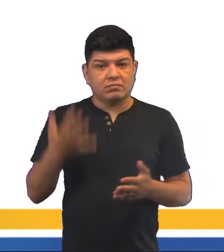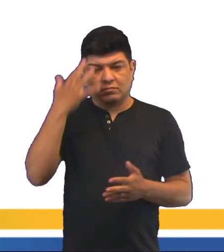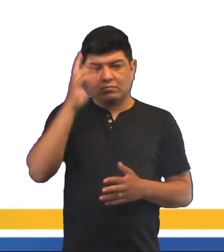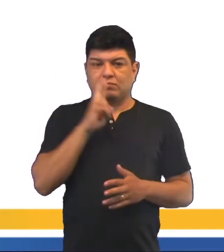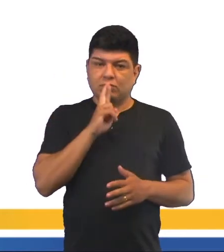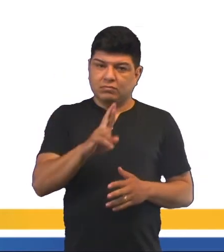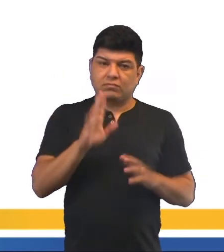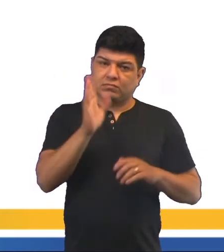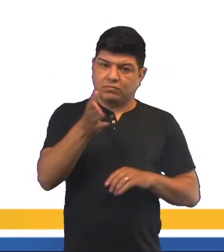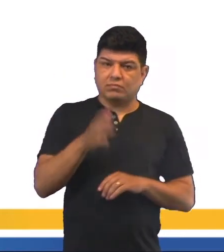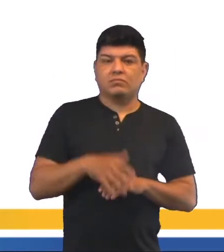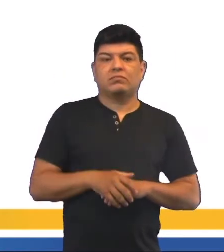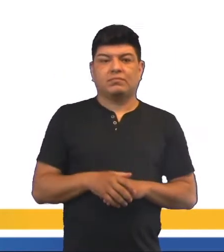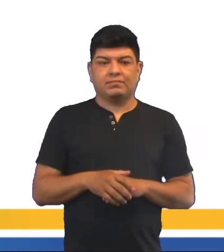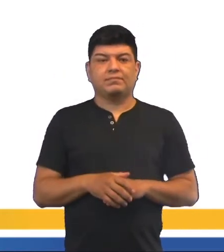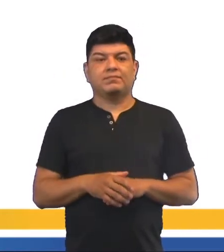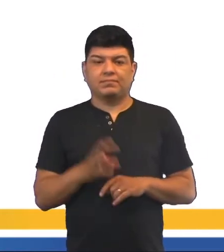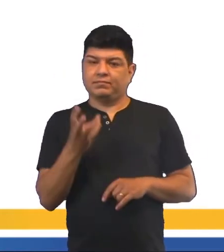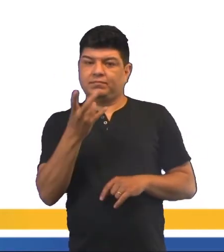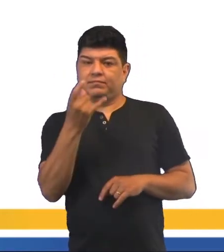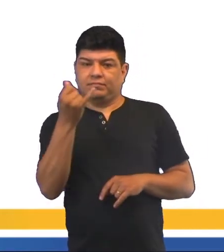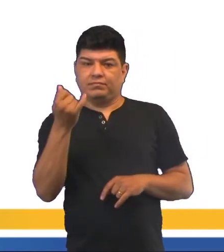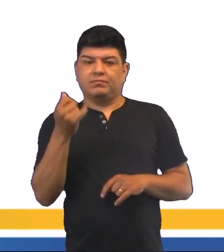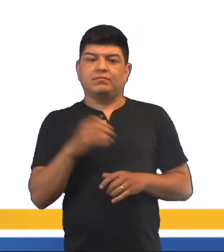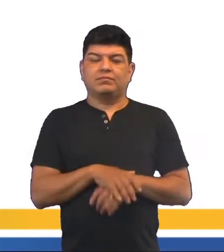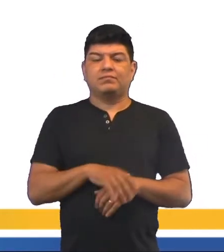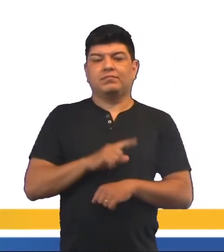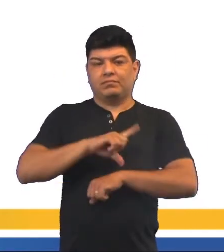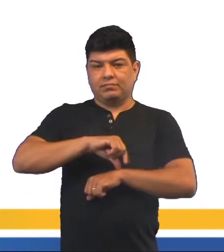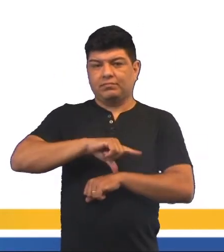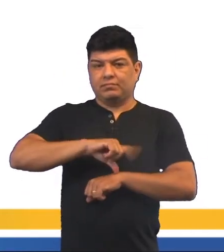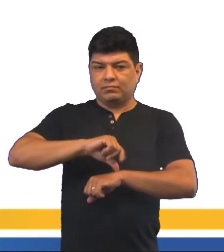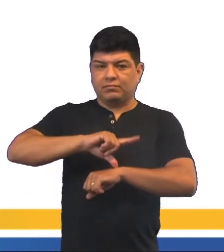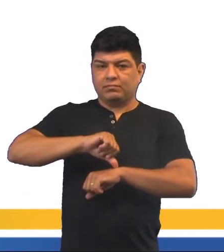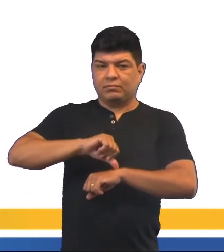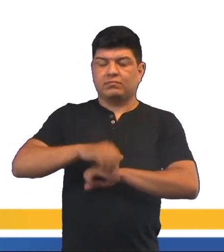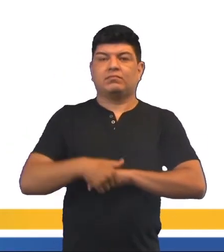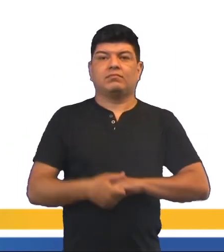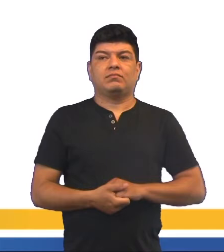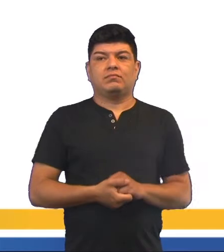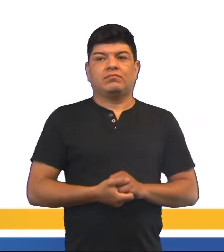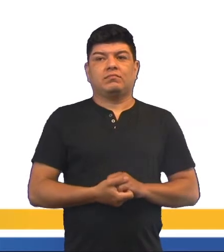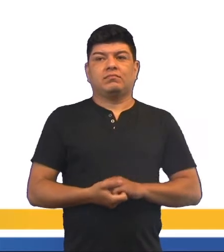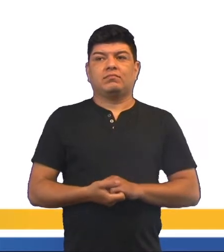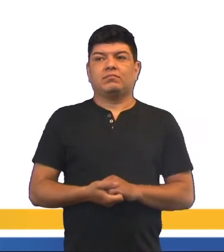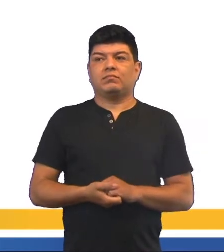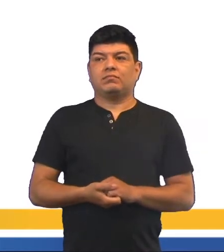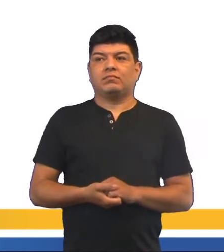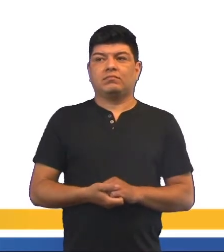tem a resposta? Contaram aí? Tempinho para você descobrir.